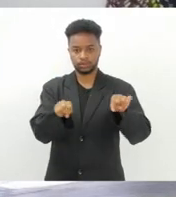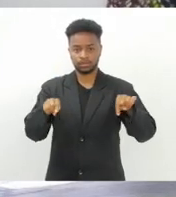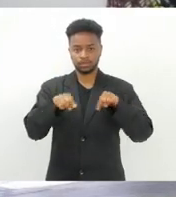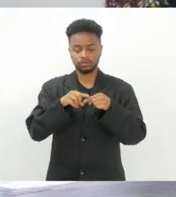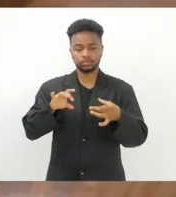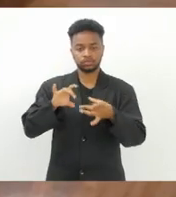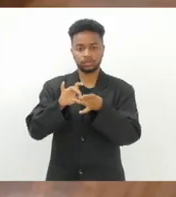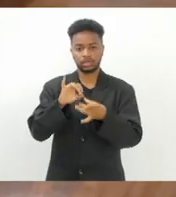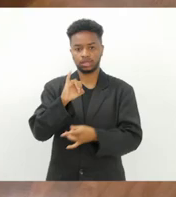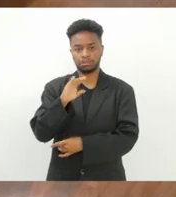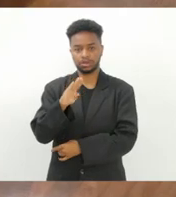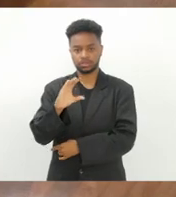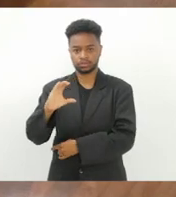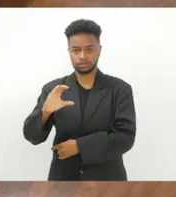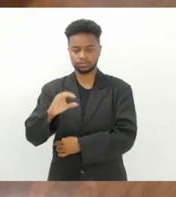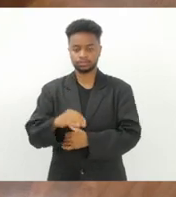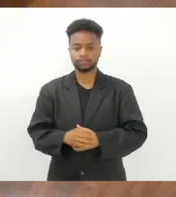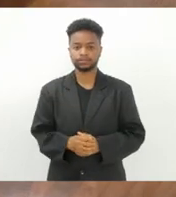Constant.